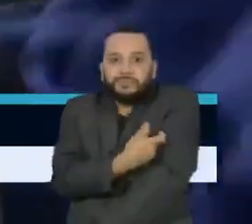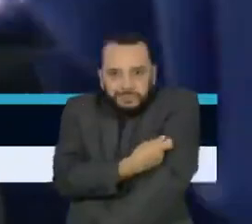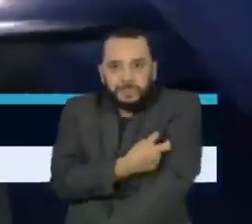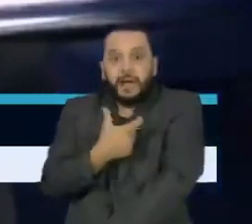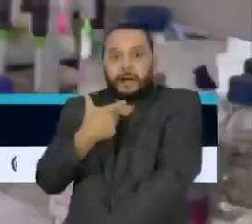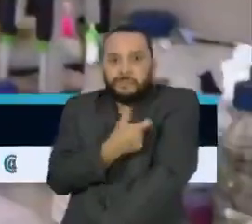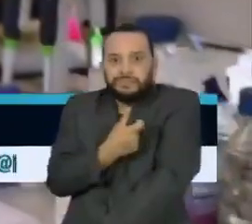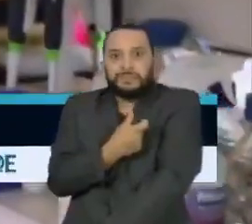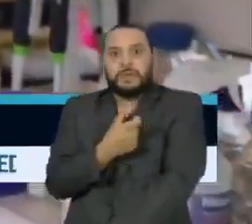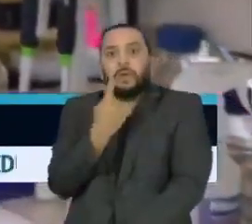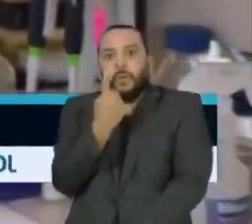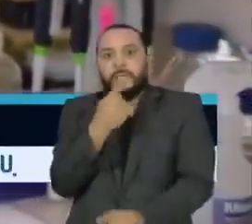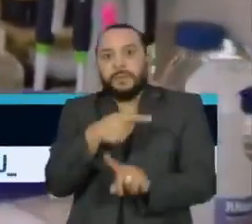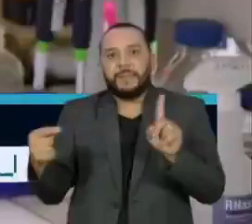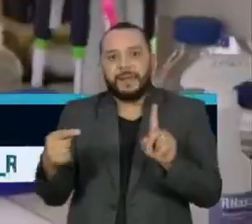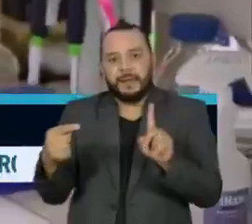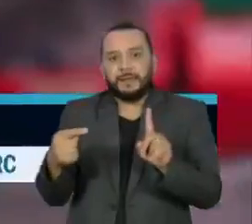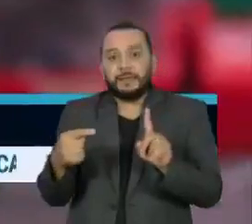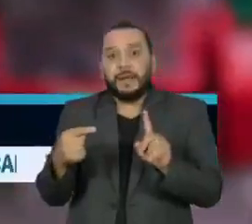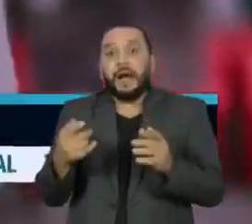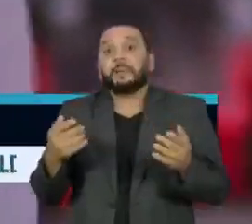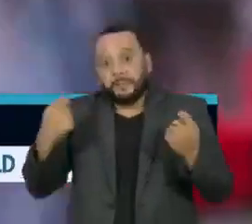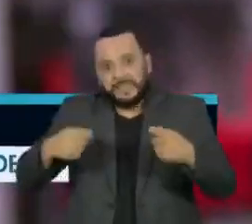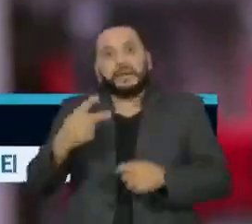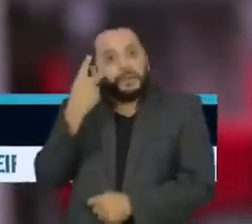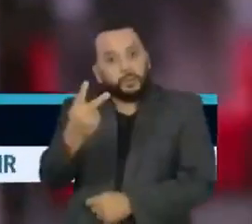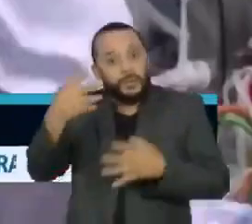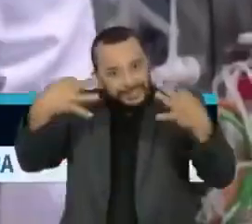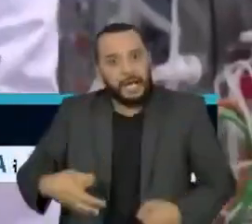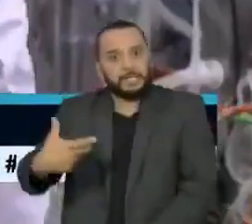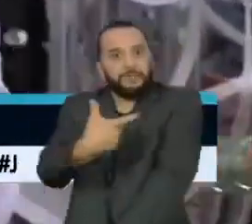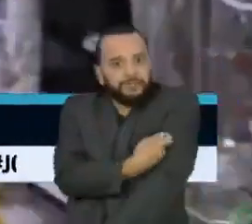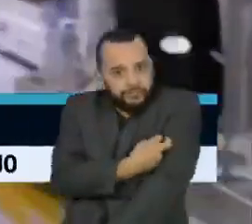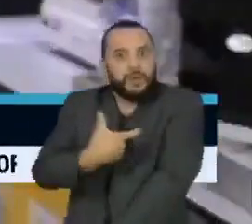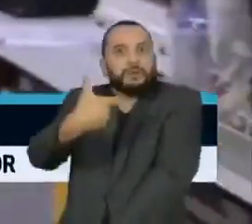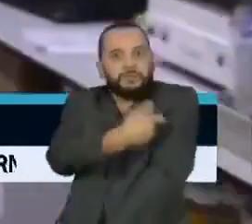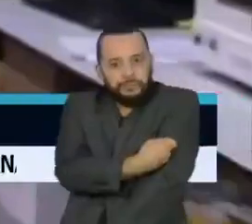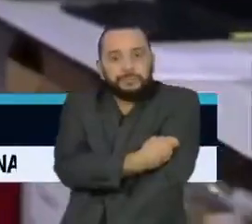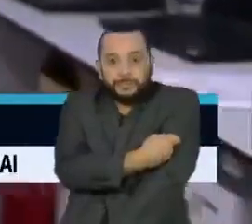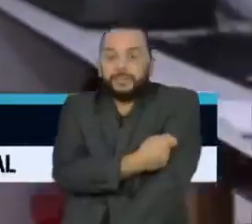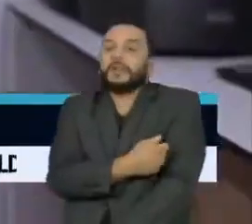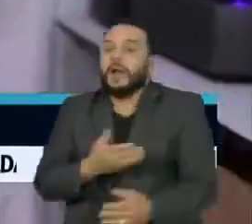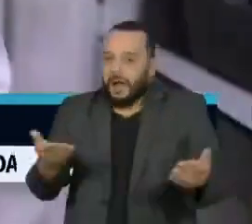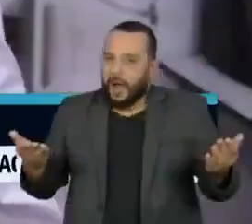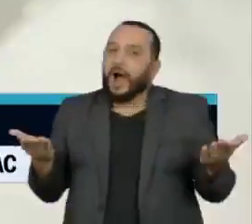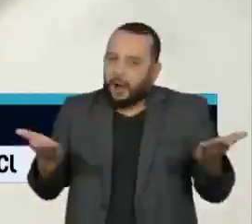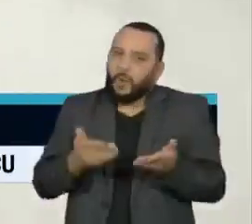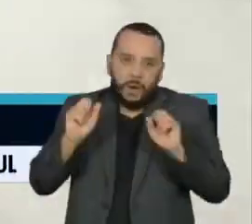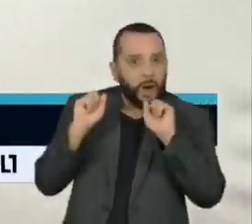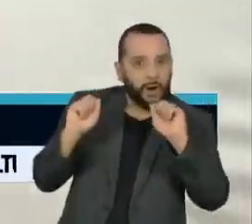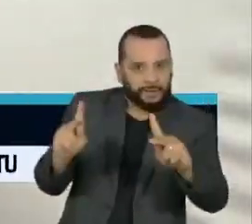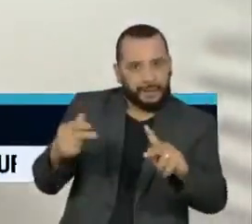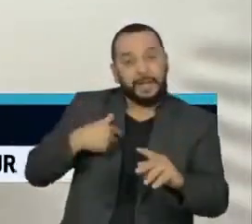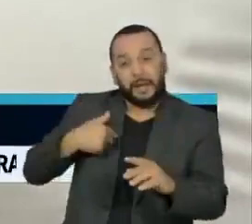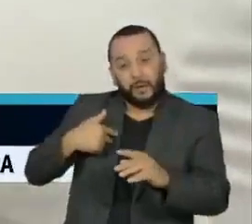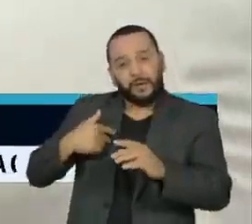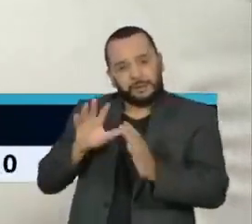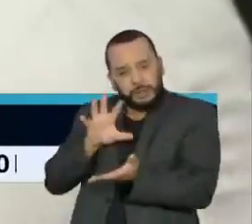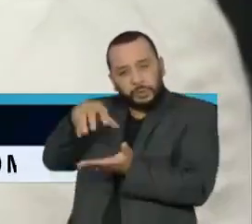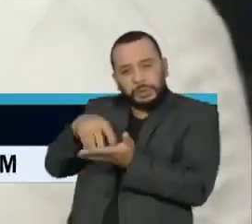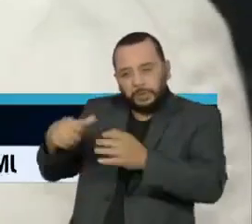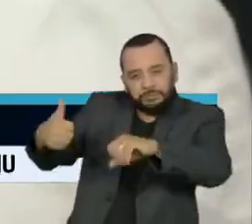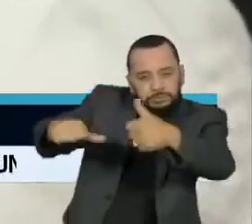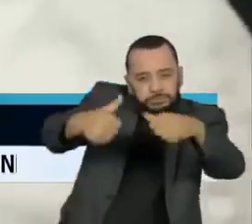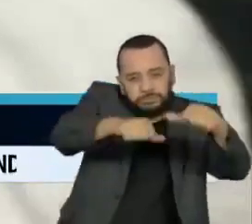previsto. Agora, o próximo passo é a aprovação da vacina nas agências reguladoras pelo mundo. E a expectativa do